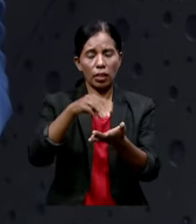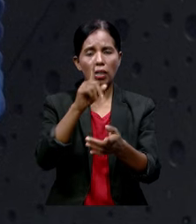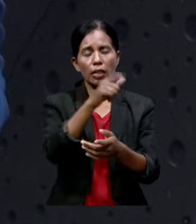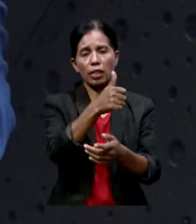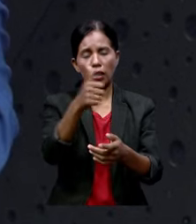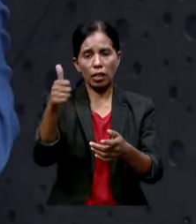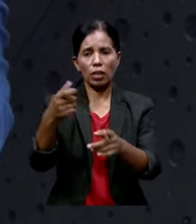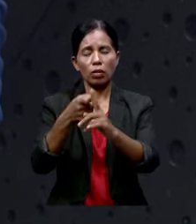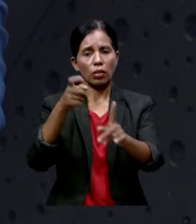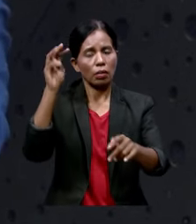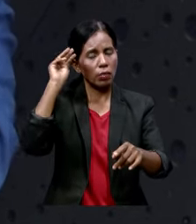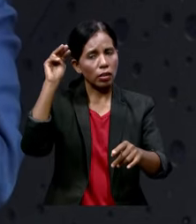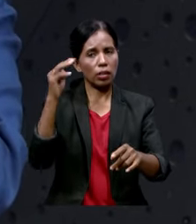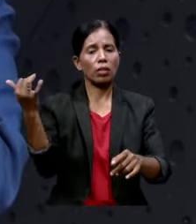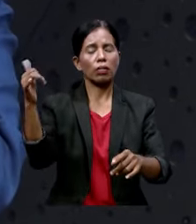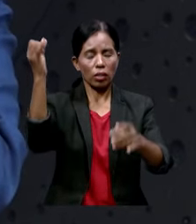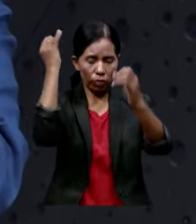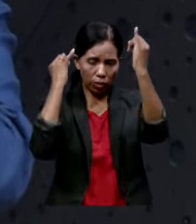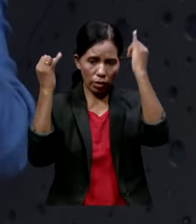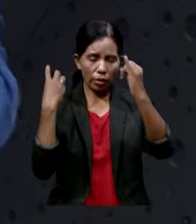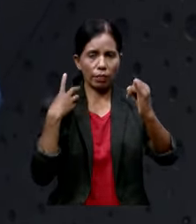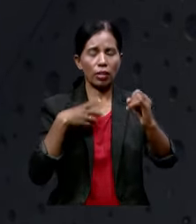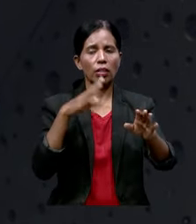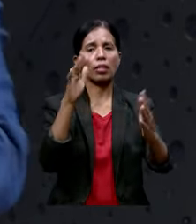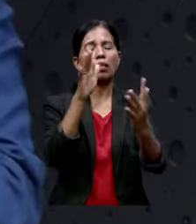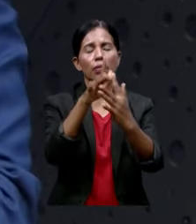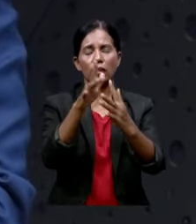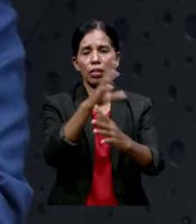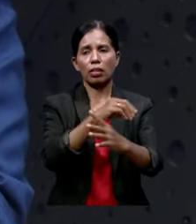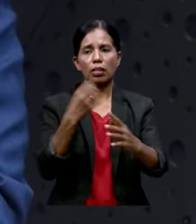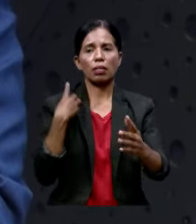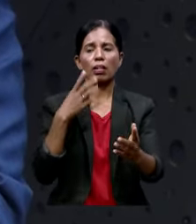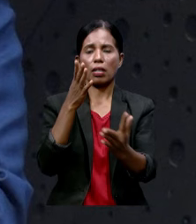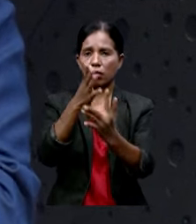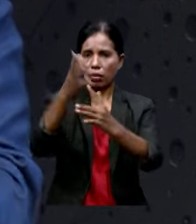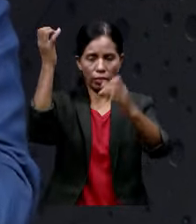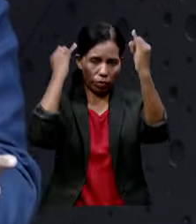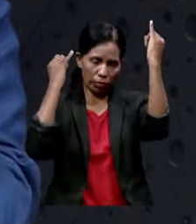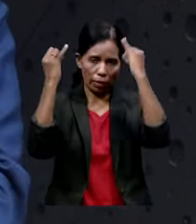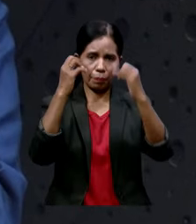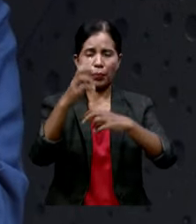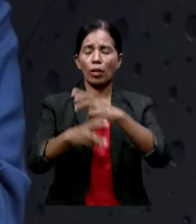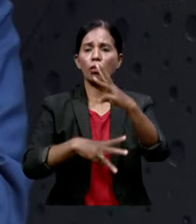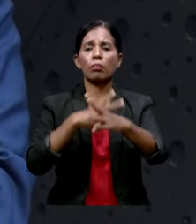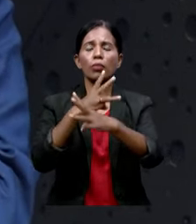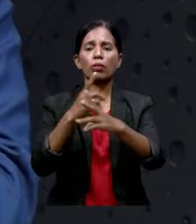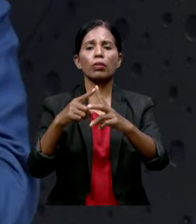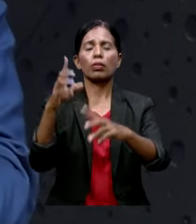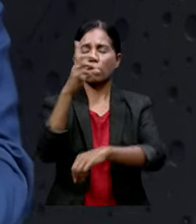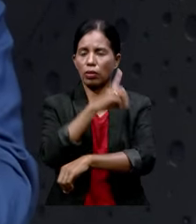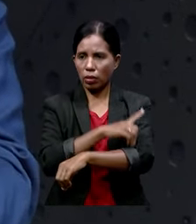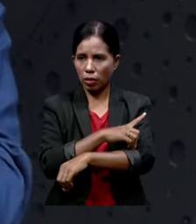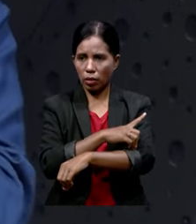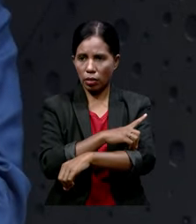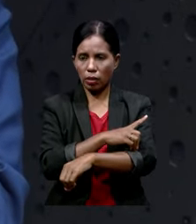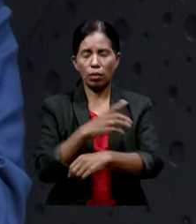husi ministerio sira ni informasaun mes bele konek ba sira website ita bele i acesso ba informasaun mundo hin lorone mundo ida